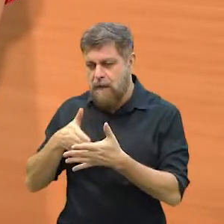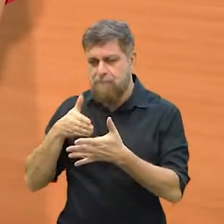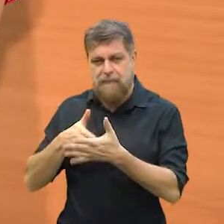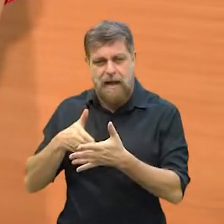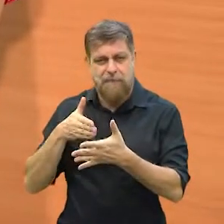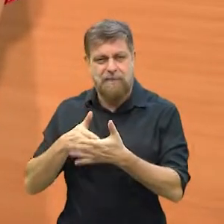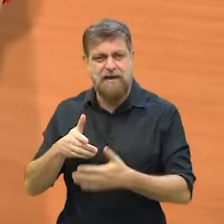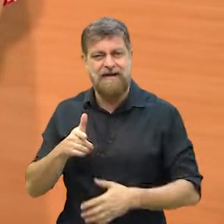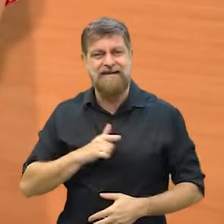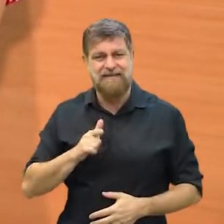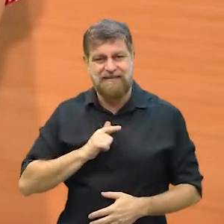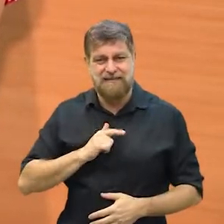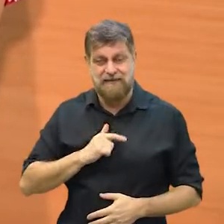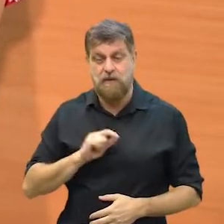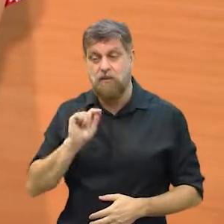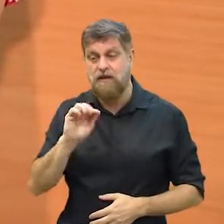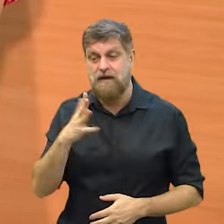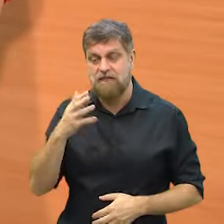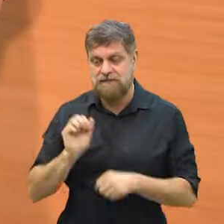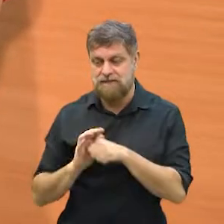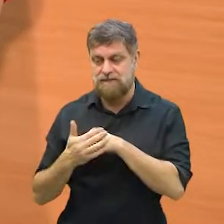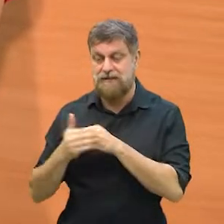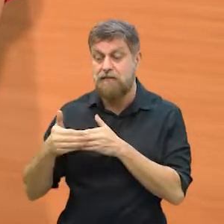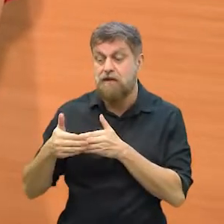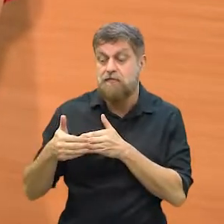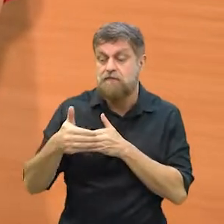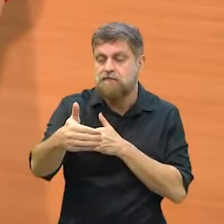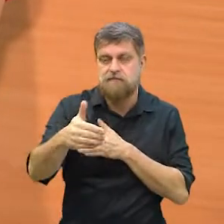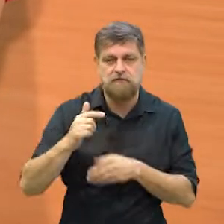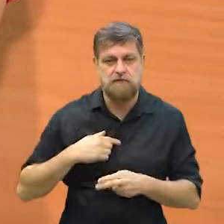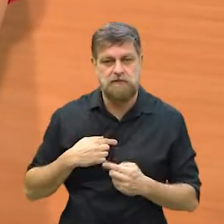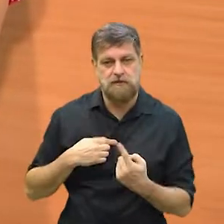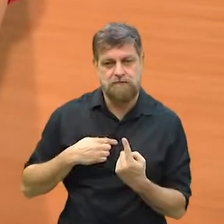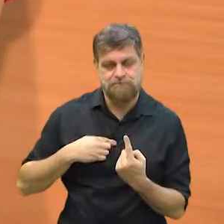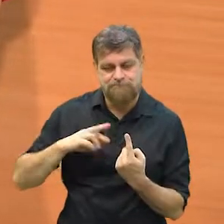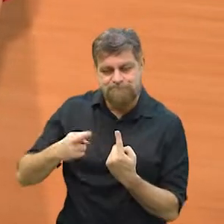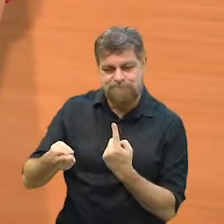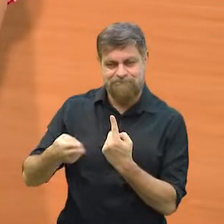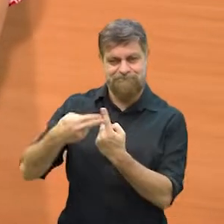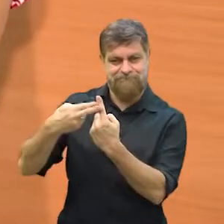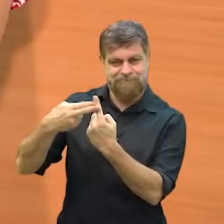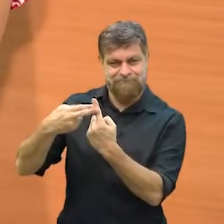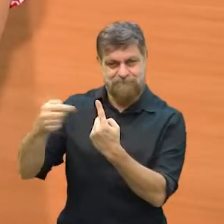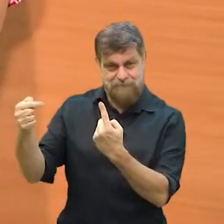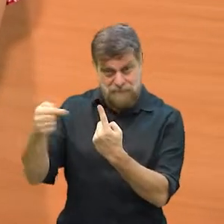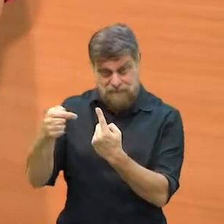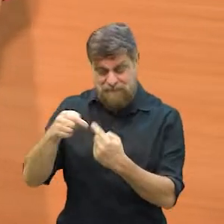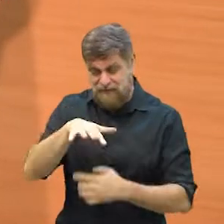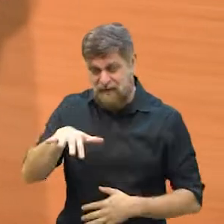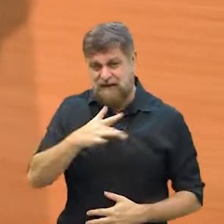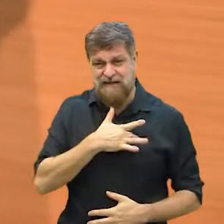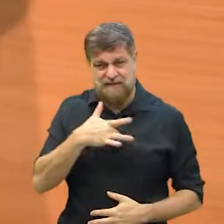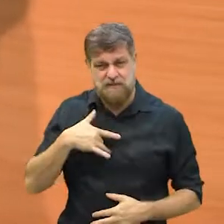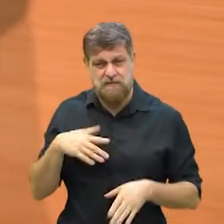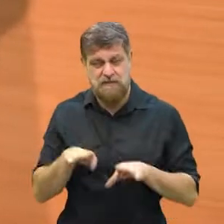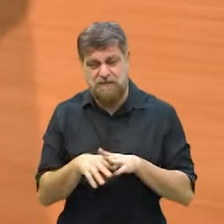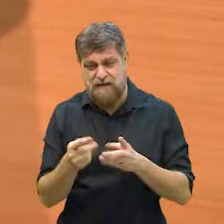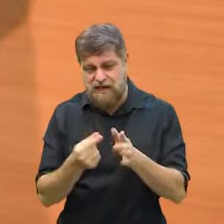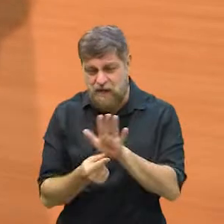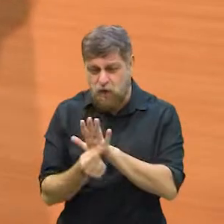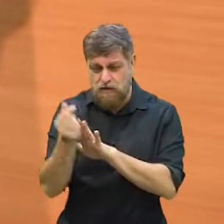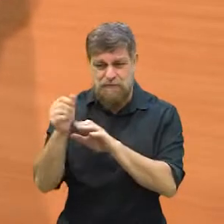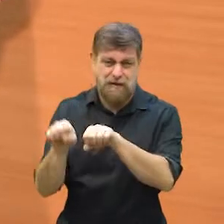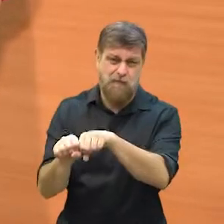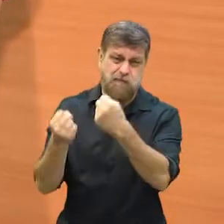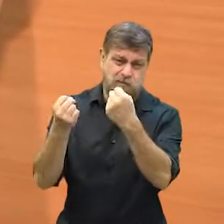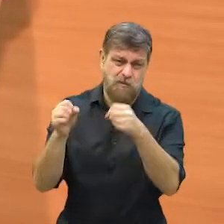procedimentos e tratamentos, nós temos as sequelas da pandemia, tanto do ponto de vista da saúde, mas também do ponto de vista